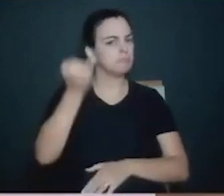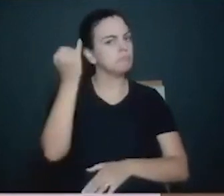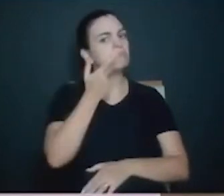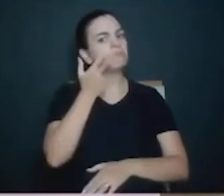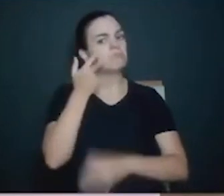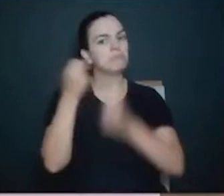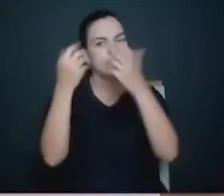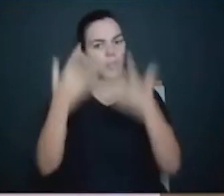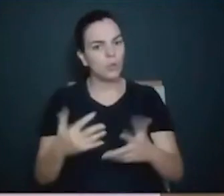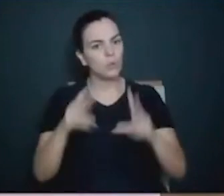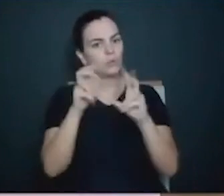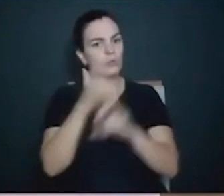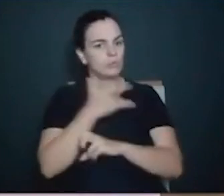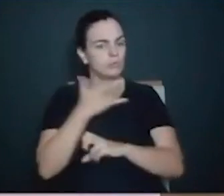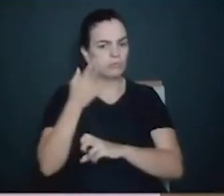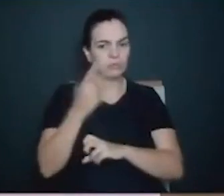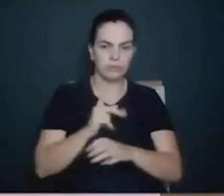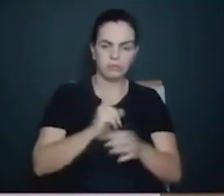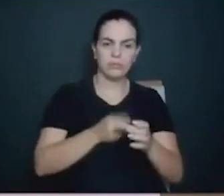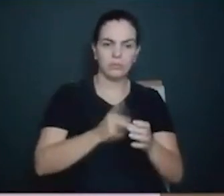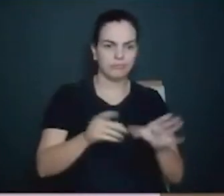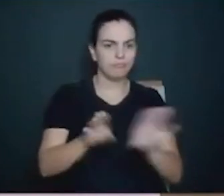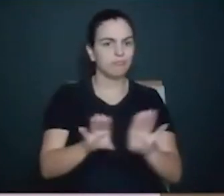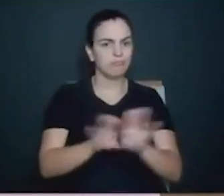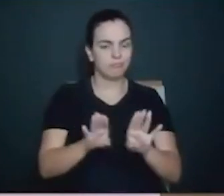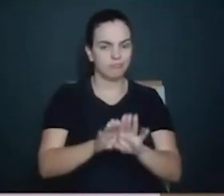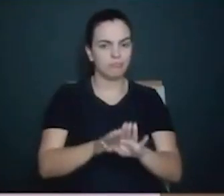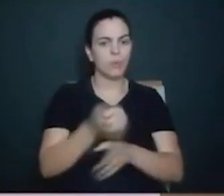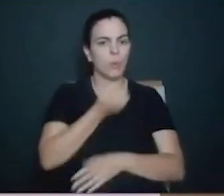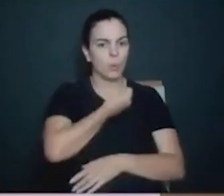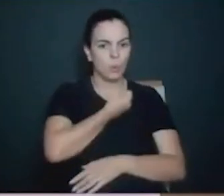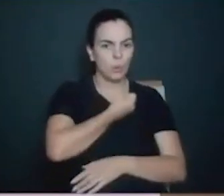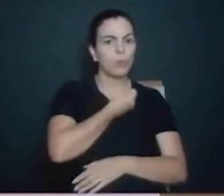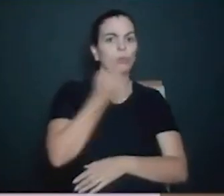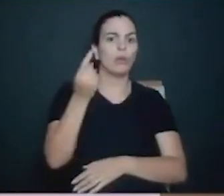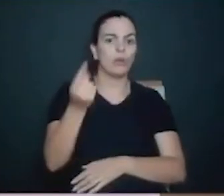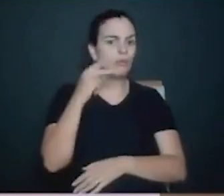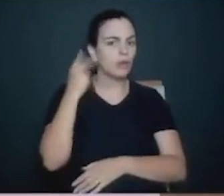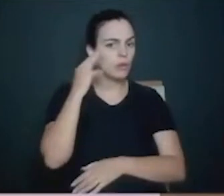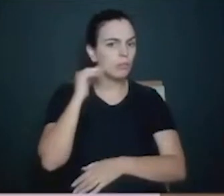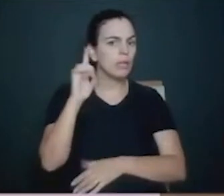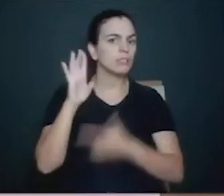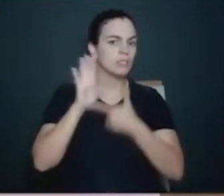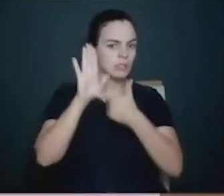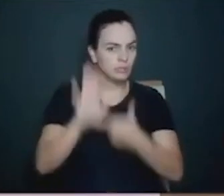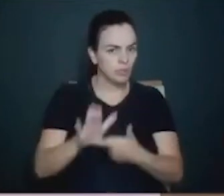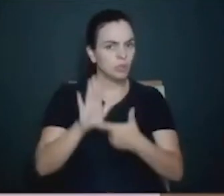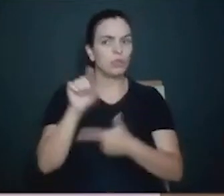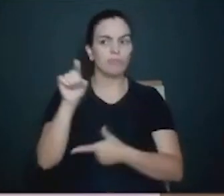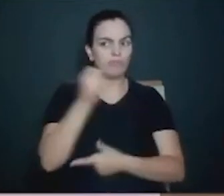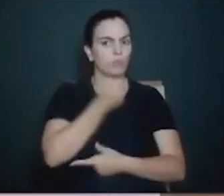do nosso município. Tanto os números trazidos pela vereadora Maria Letícia são números que nos